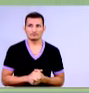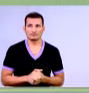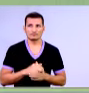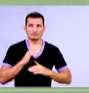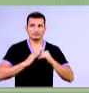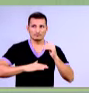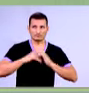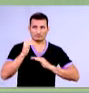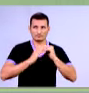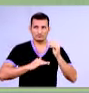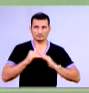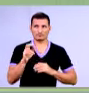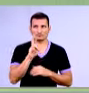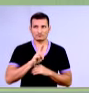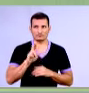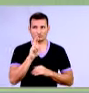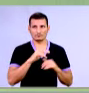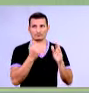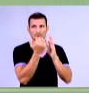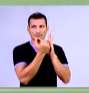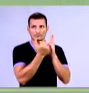habilidade no uso de programas,